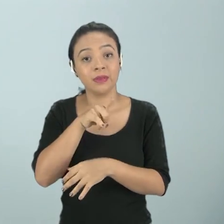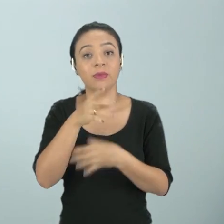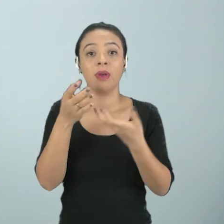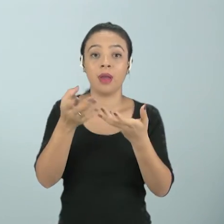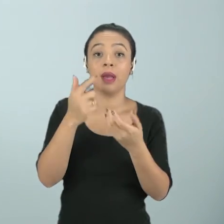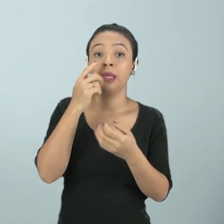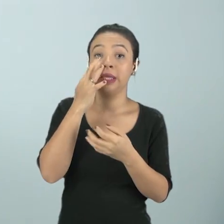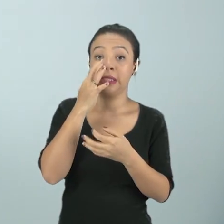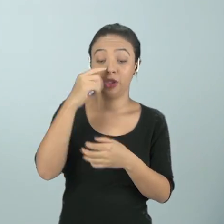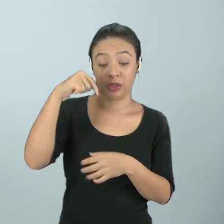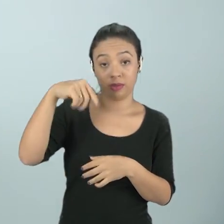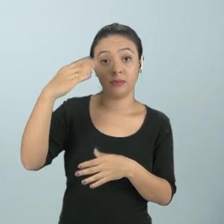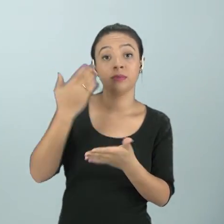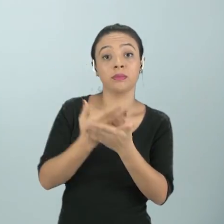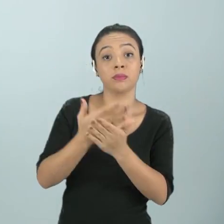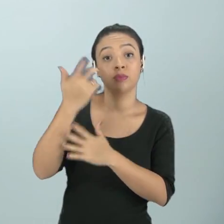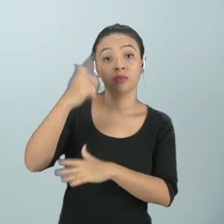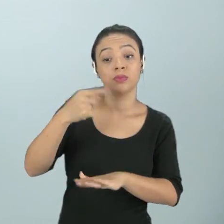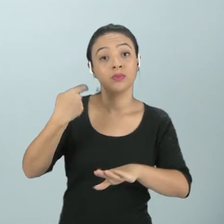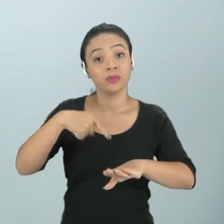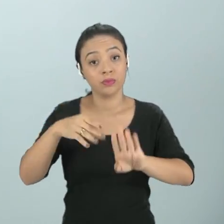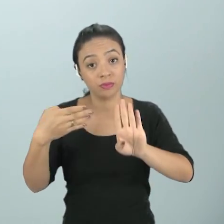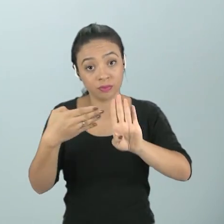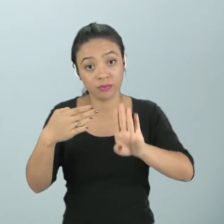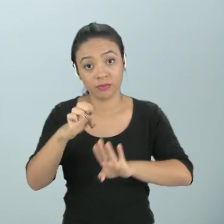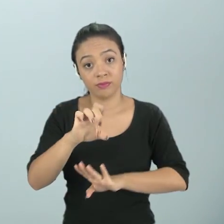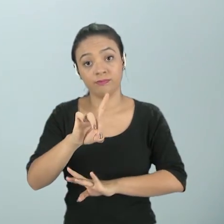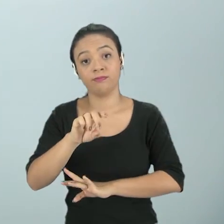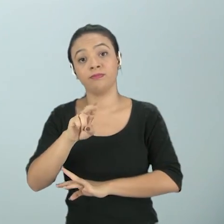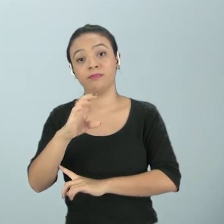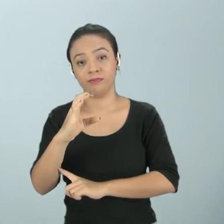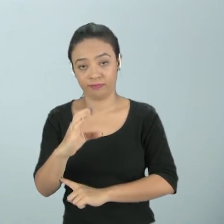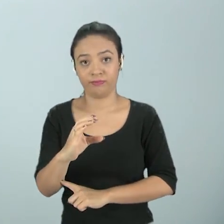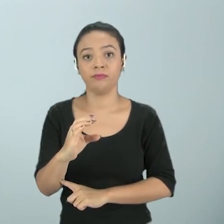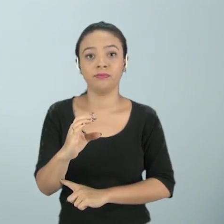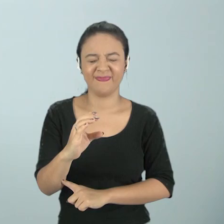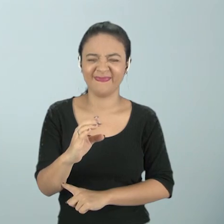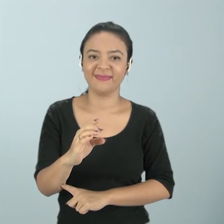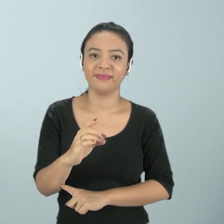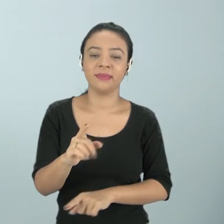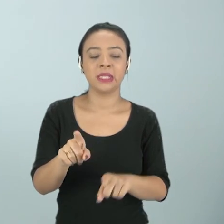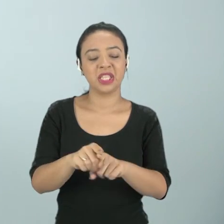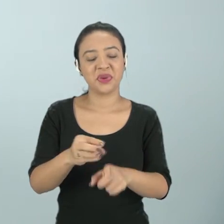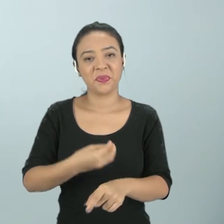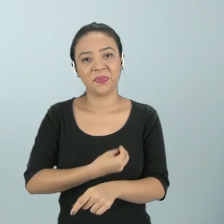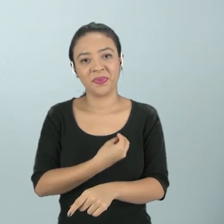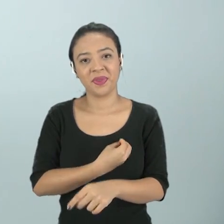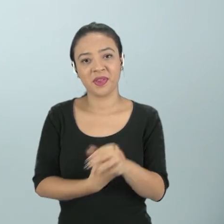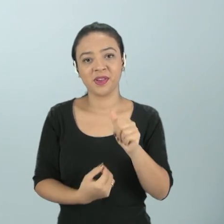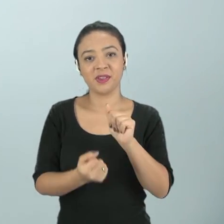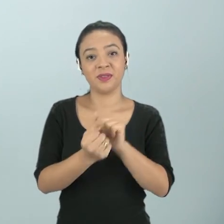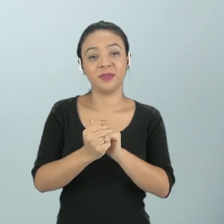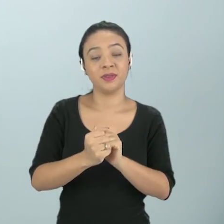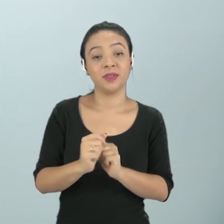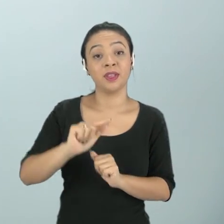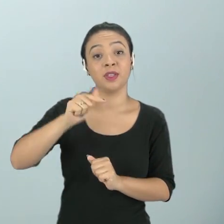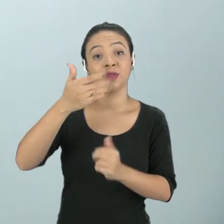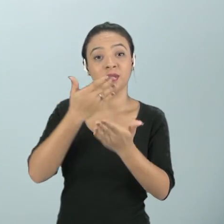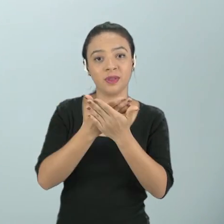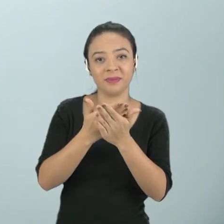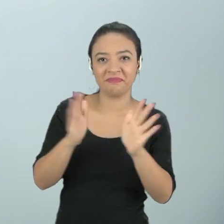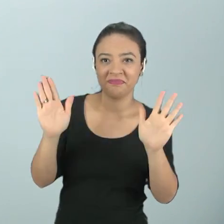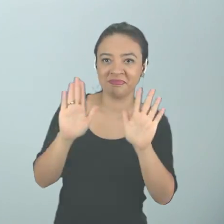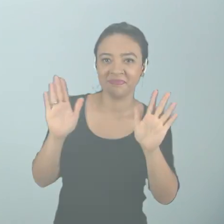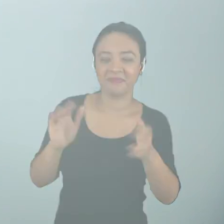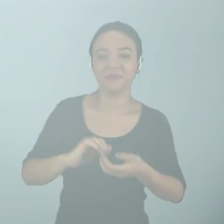você quer assistir essa aula novamente as fezes a nossa plataforma educ e fique com a gente aí nas próximas aulas